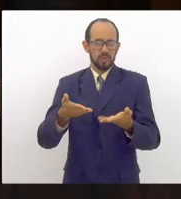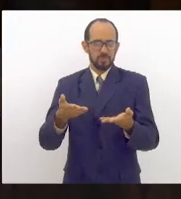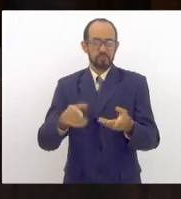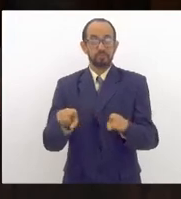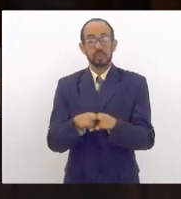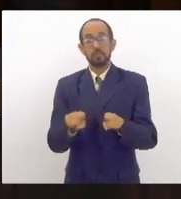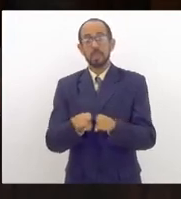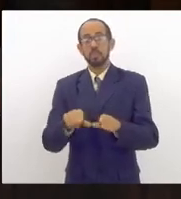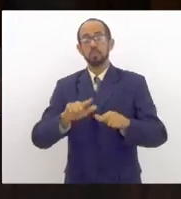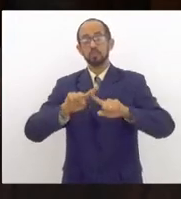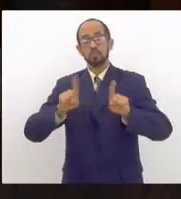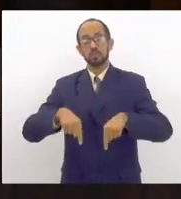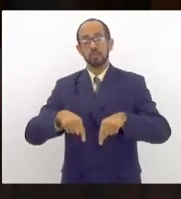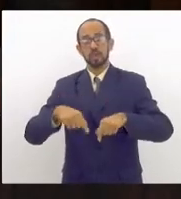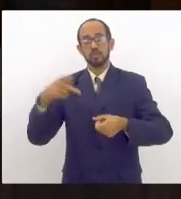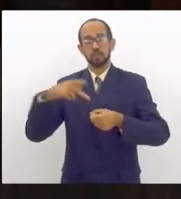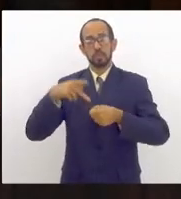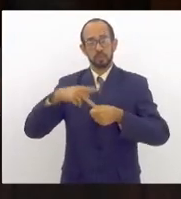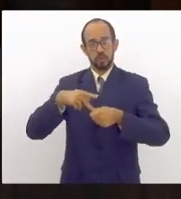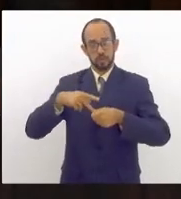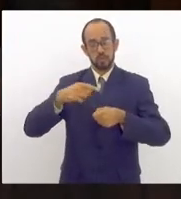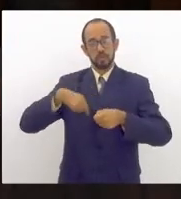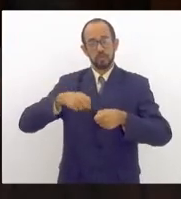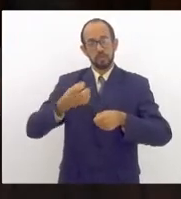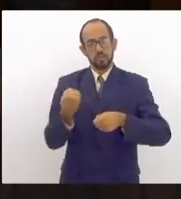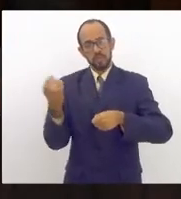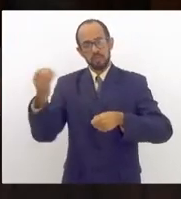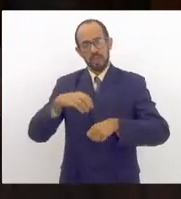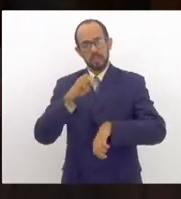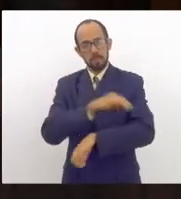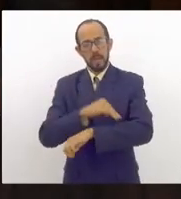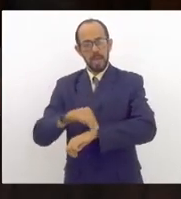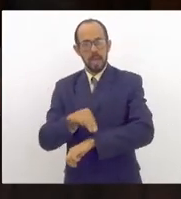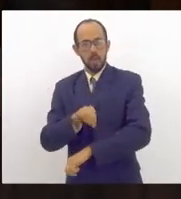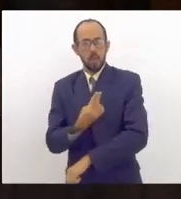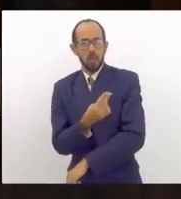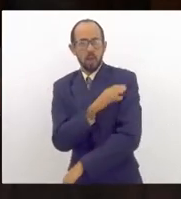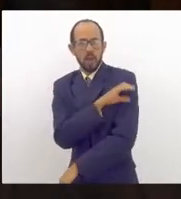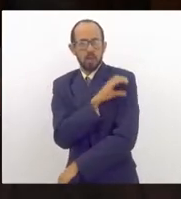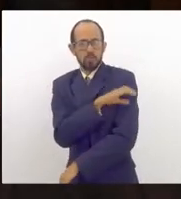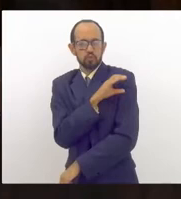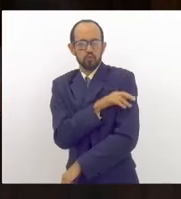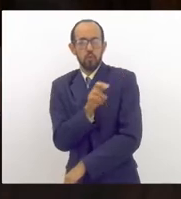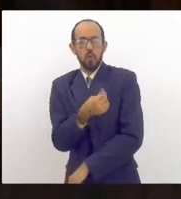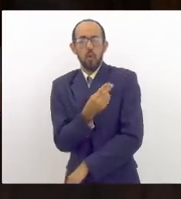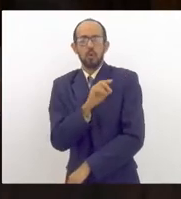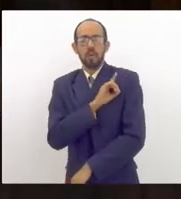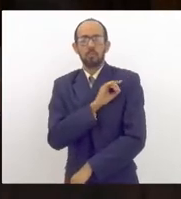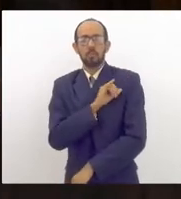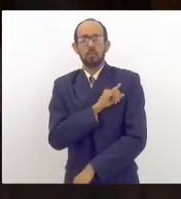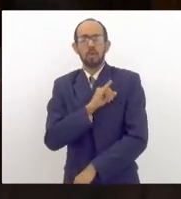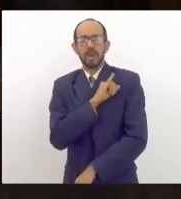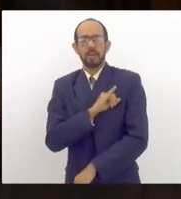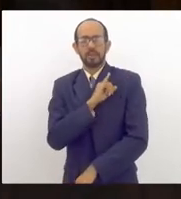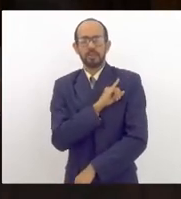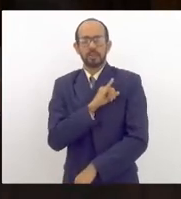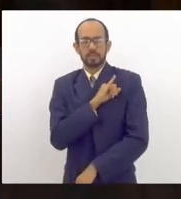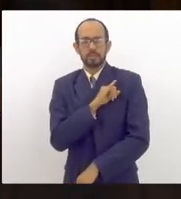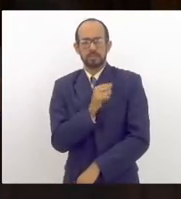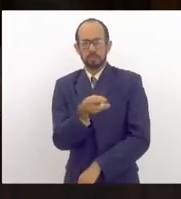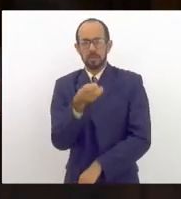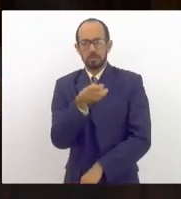se você pensar o E aí se você for a Macaé ou a Campos também ou mais perto aqui em Itaboraí né no complexo